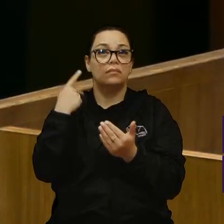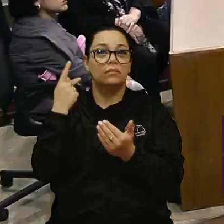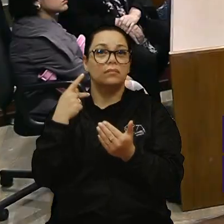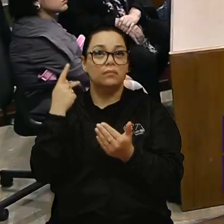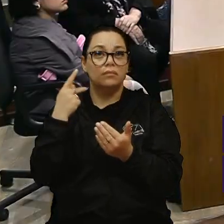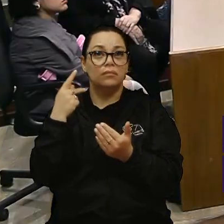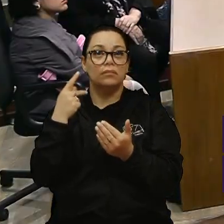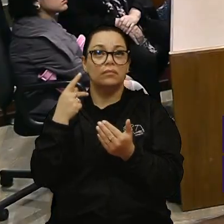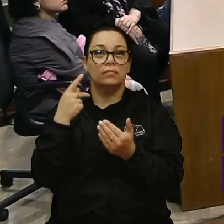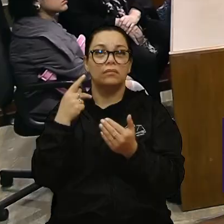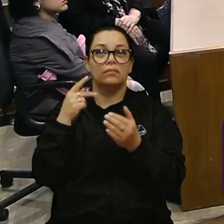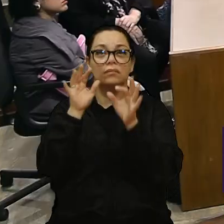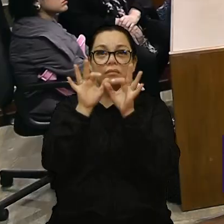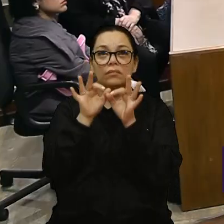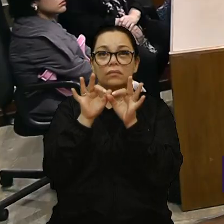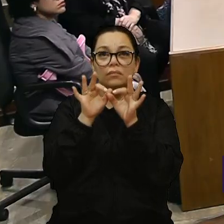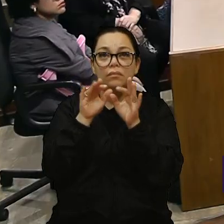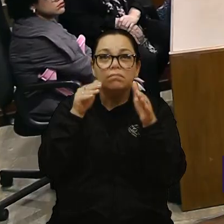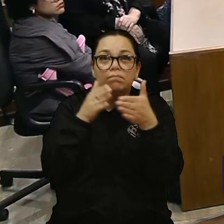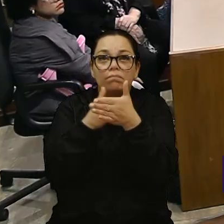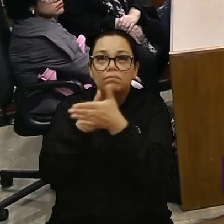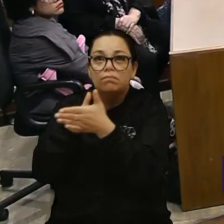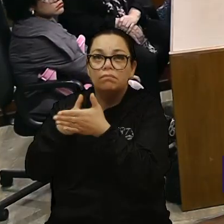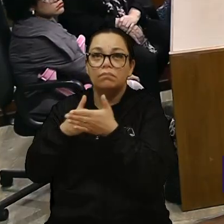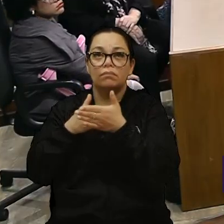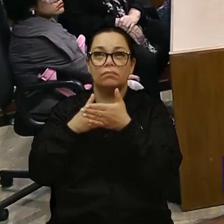públicas pontuais.